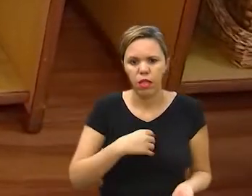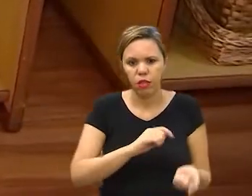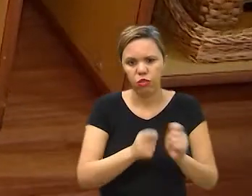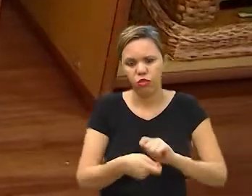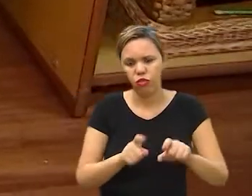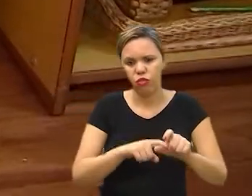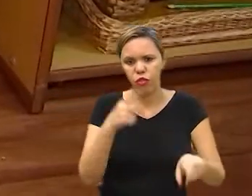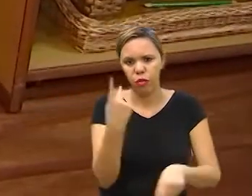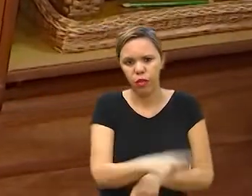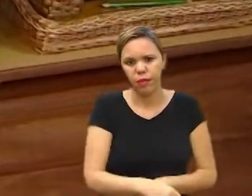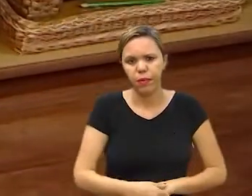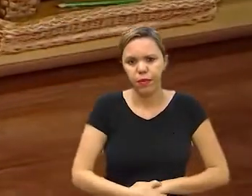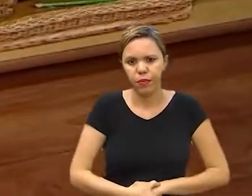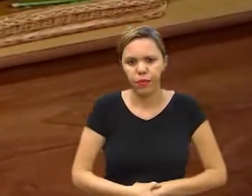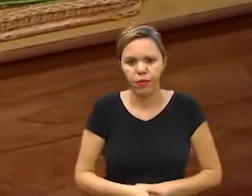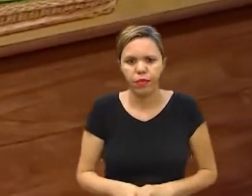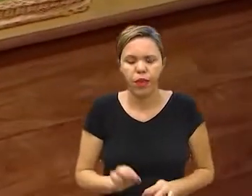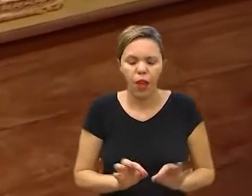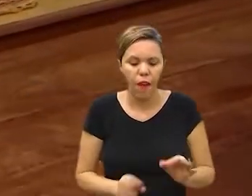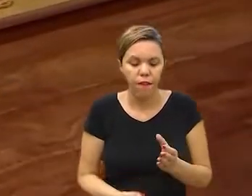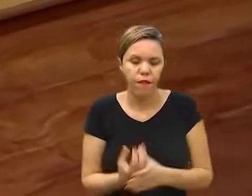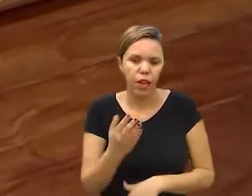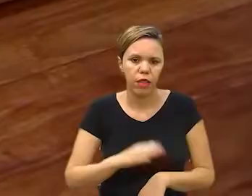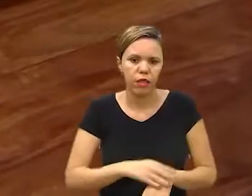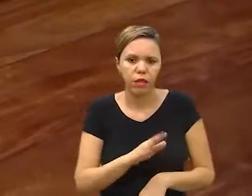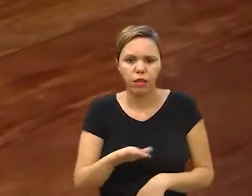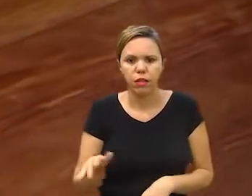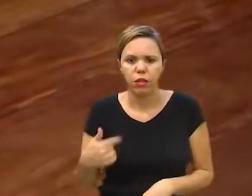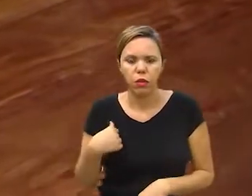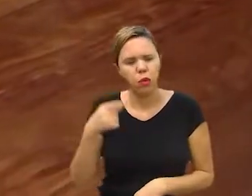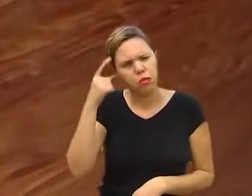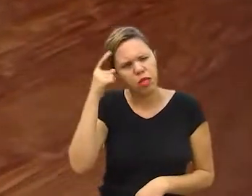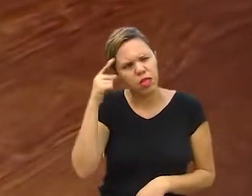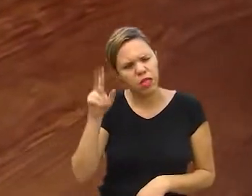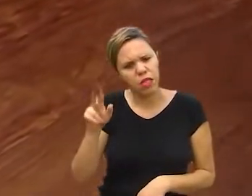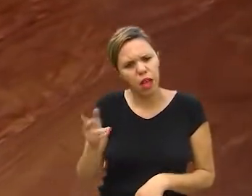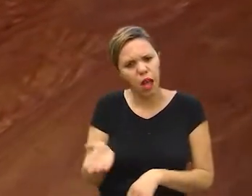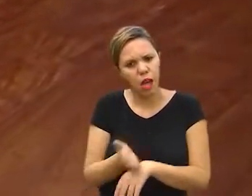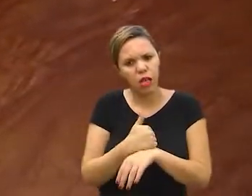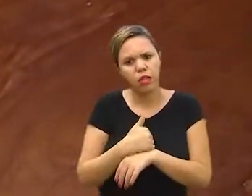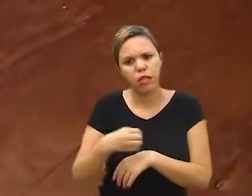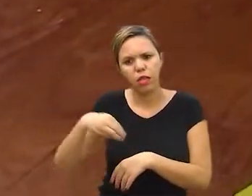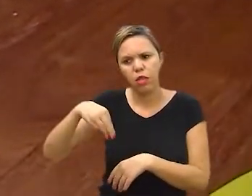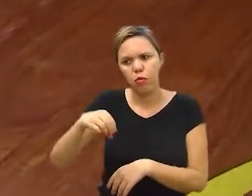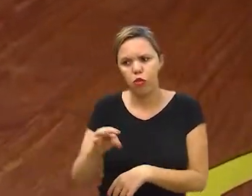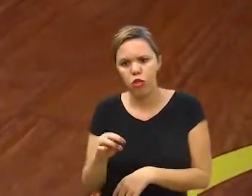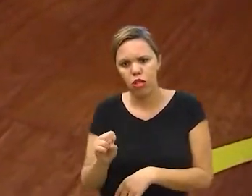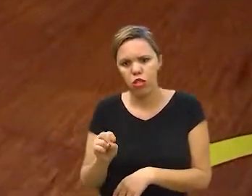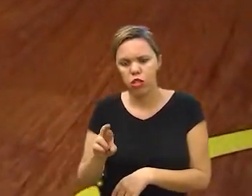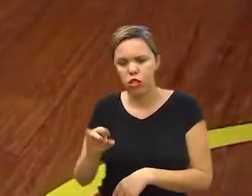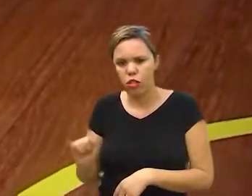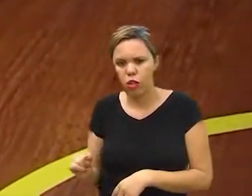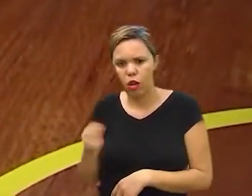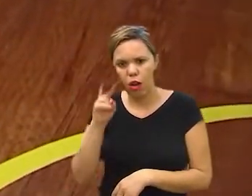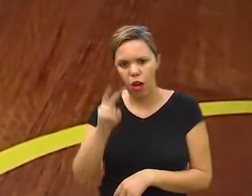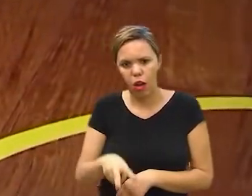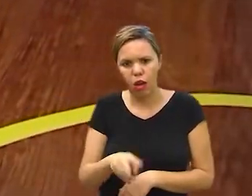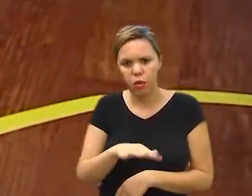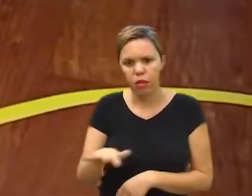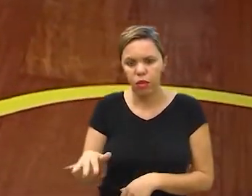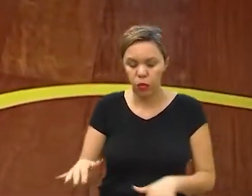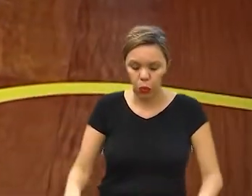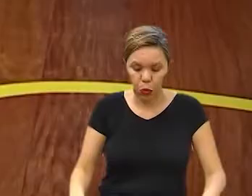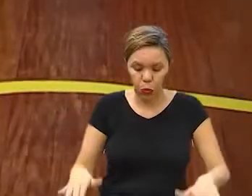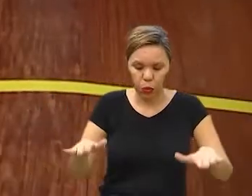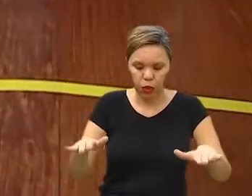autonomia também, né? É feito para ela, né? Ninguém nunca tinha pensado antes da Maria Montessori em olhar para a criança, o tamanho dela, né? Então,